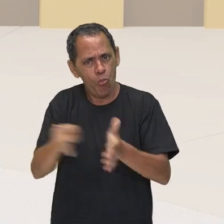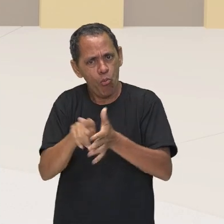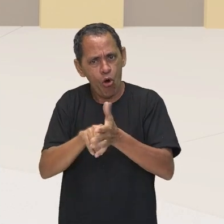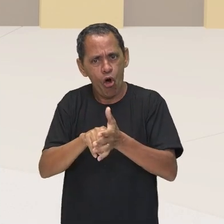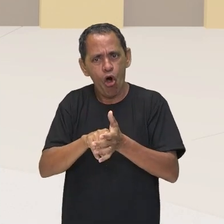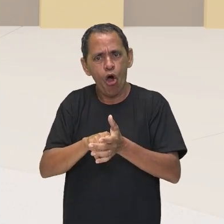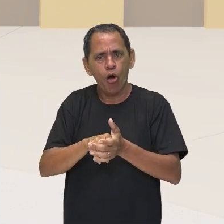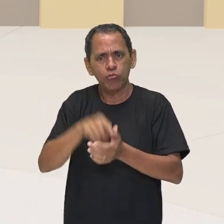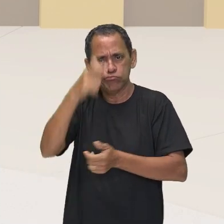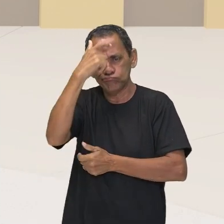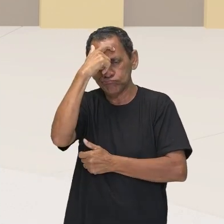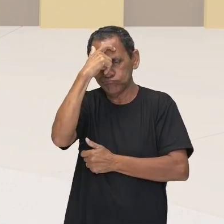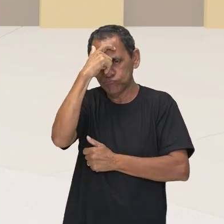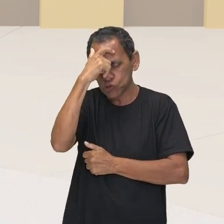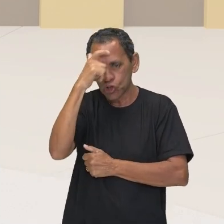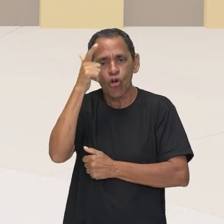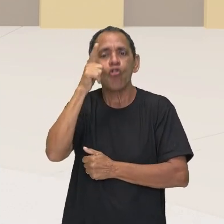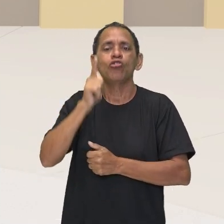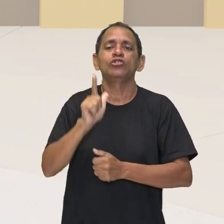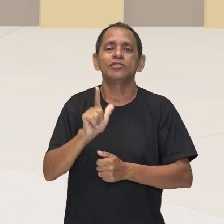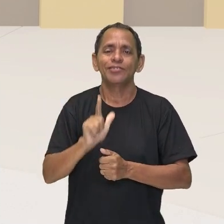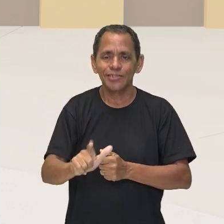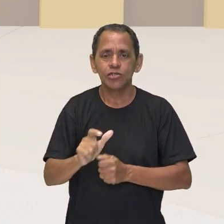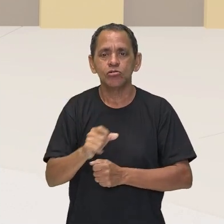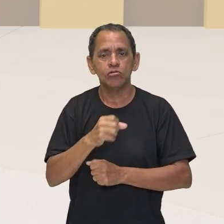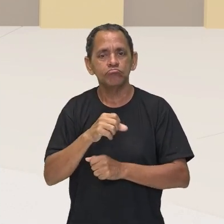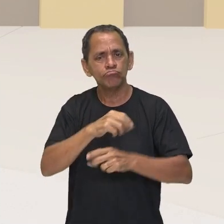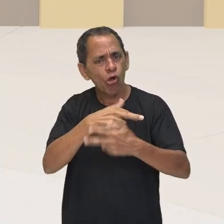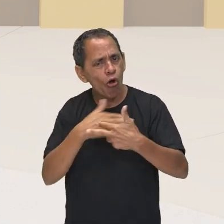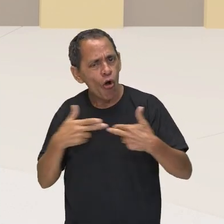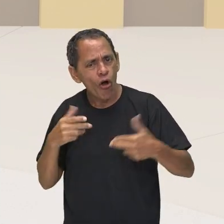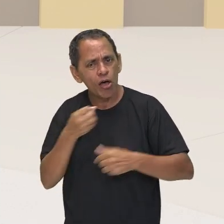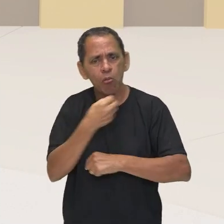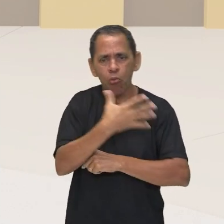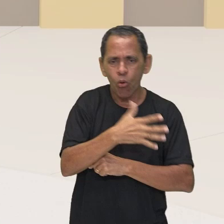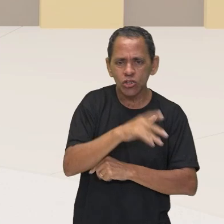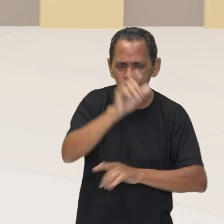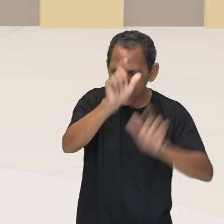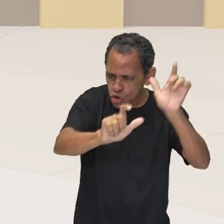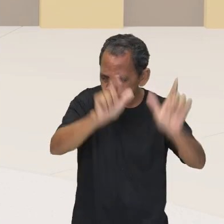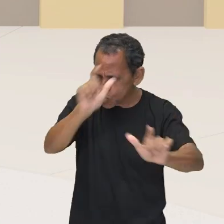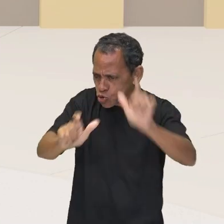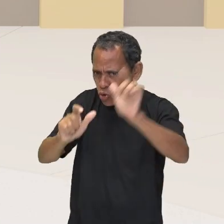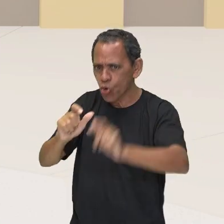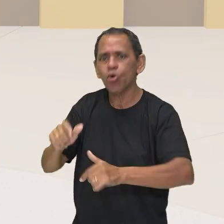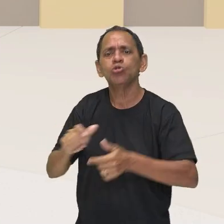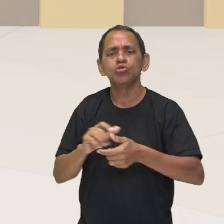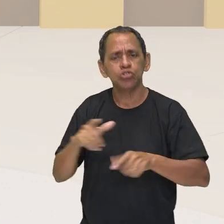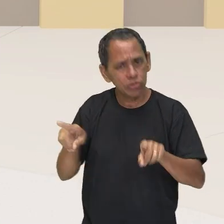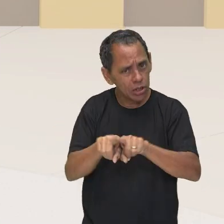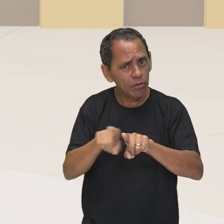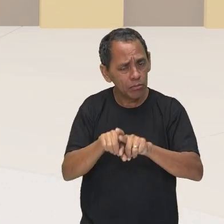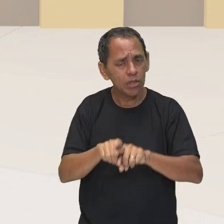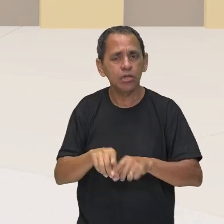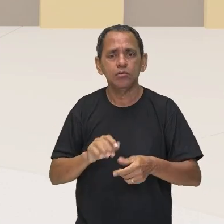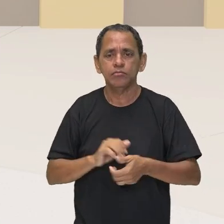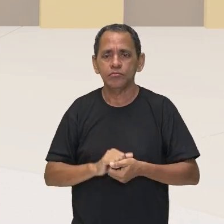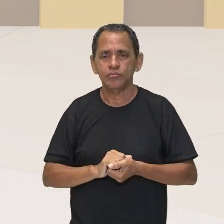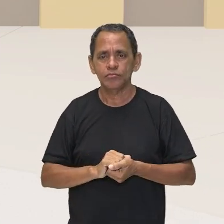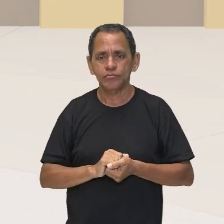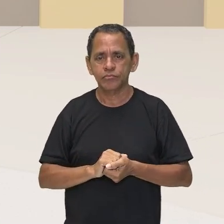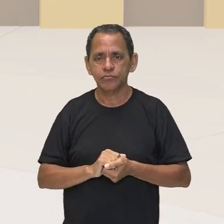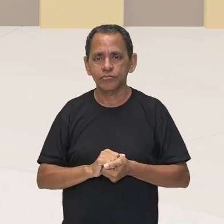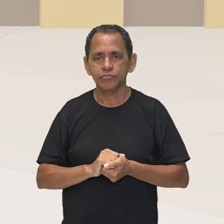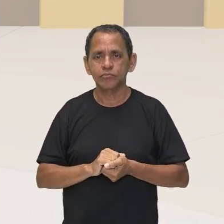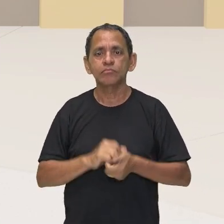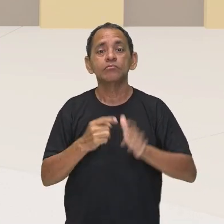todos precisam conseguir coisas boas. Todos são merecedores. Se eu mereço, você também merece. E aí eu